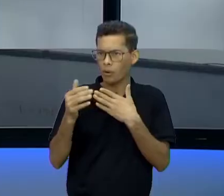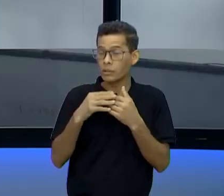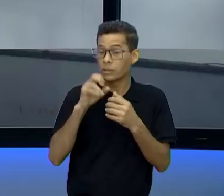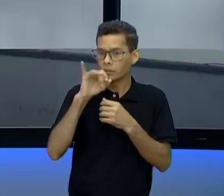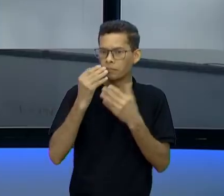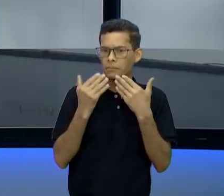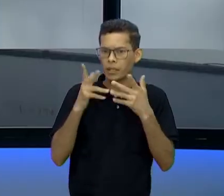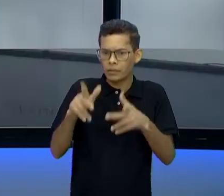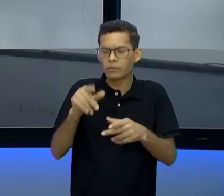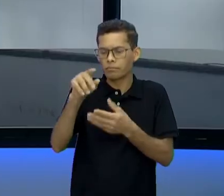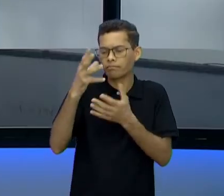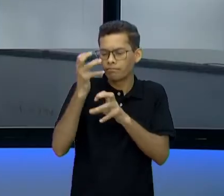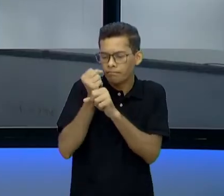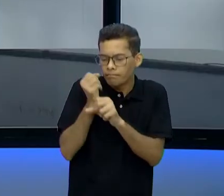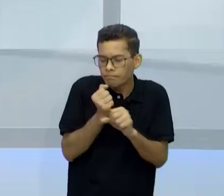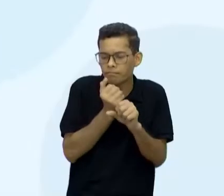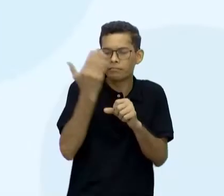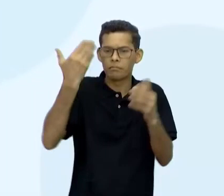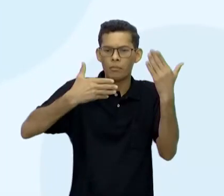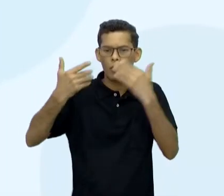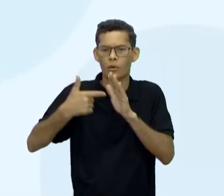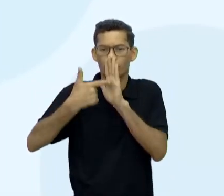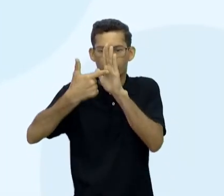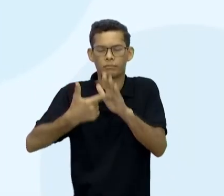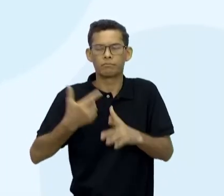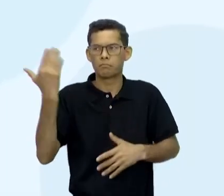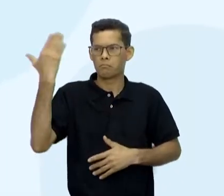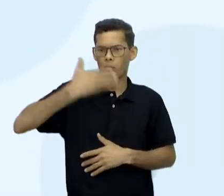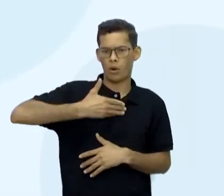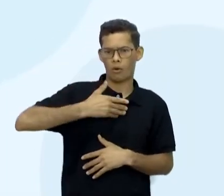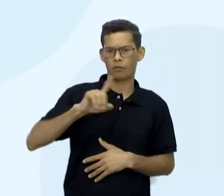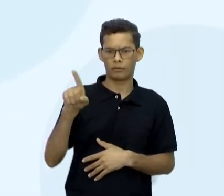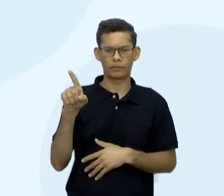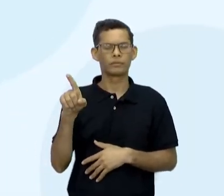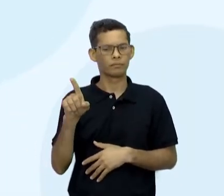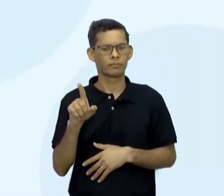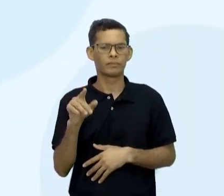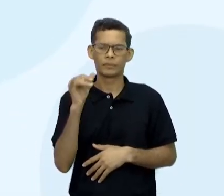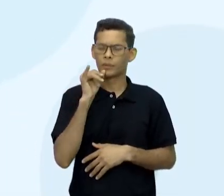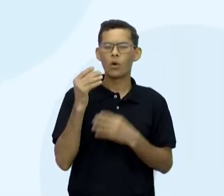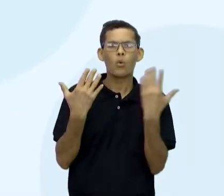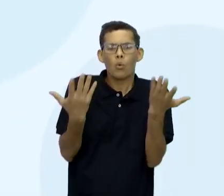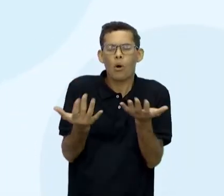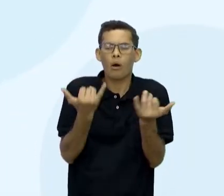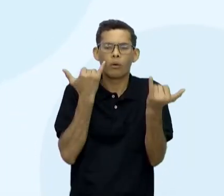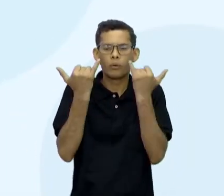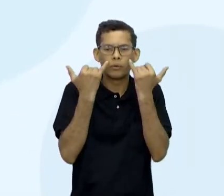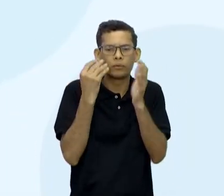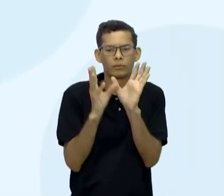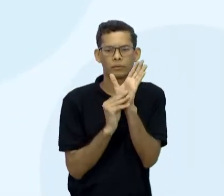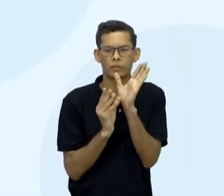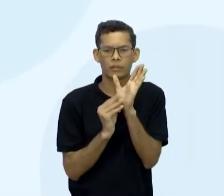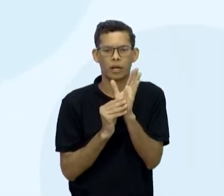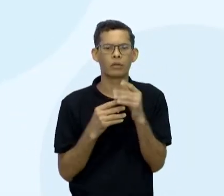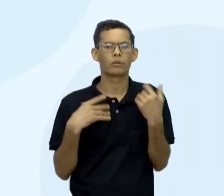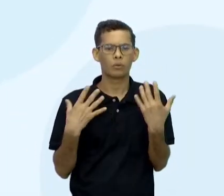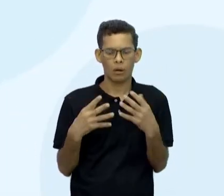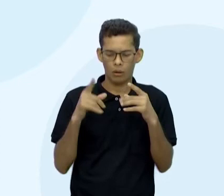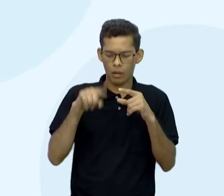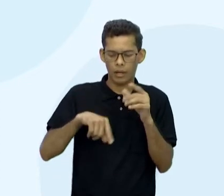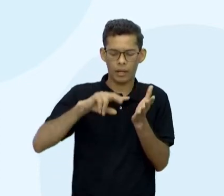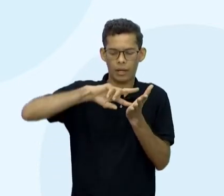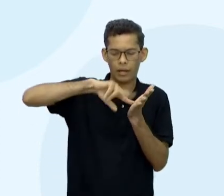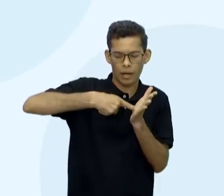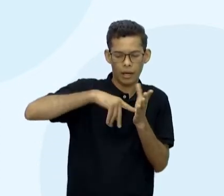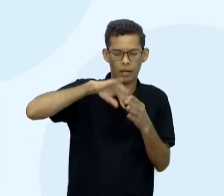questão, tem que colocar os dados. O cara vê, ó, quais são os dados que eu tô trabalhando. Tá aqui, a massa da Terra, o raio da